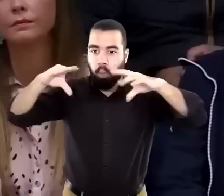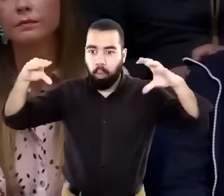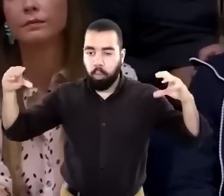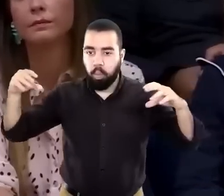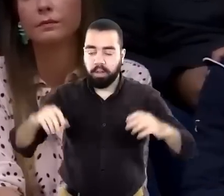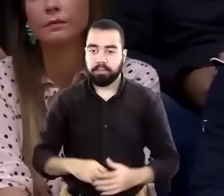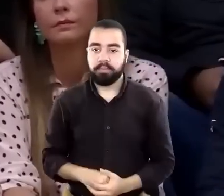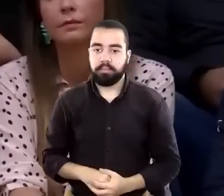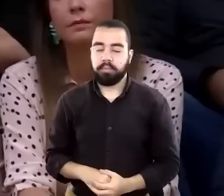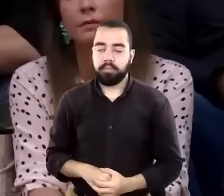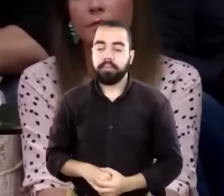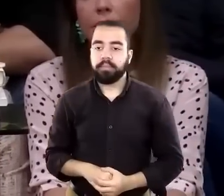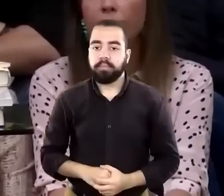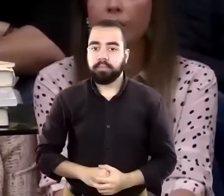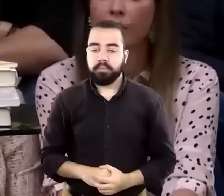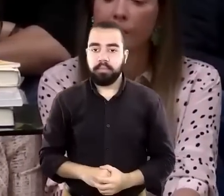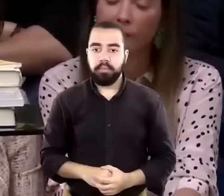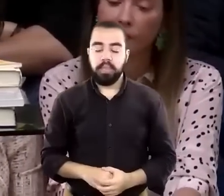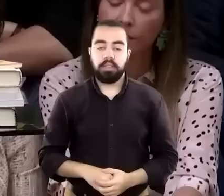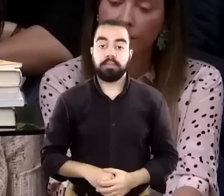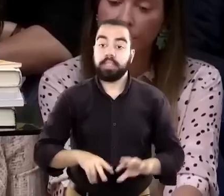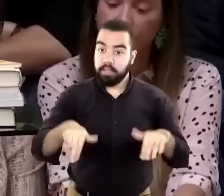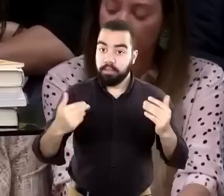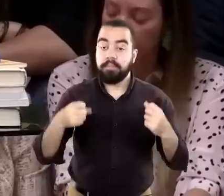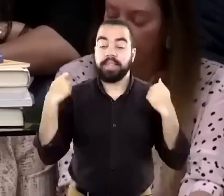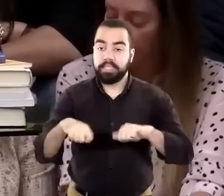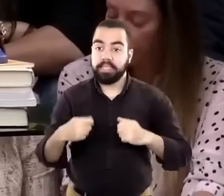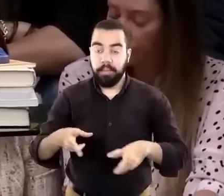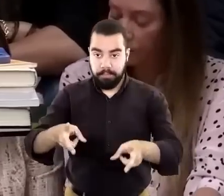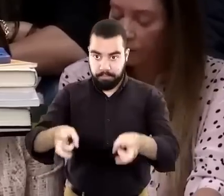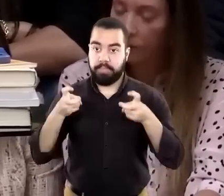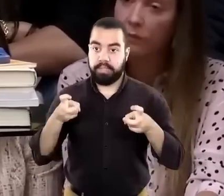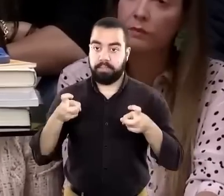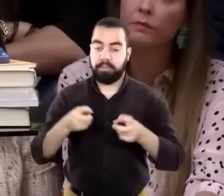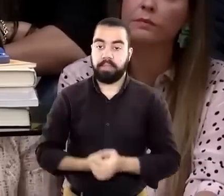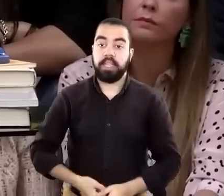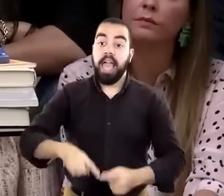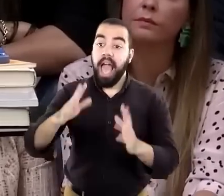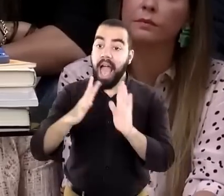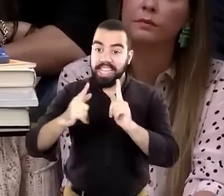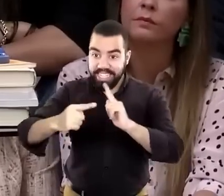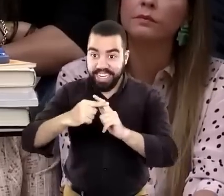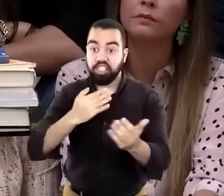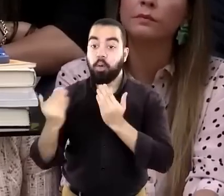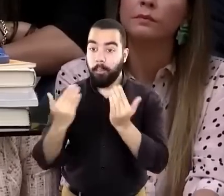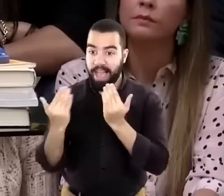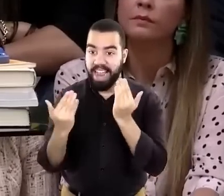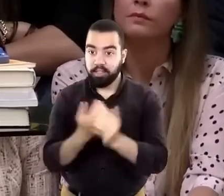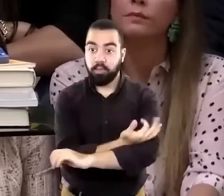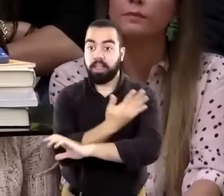ambiente. Então eu gostaria que nós olhássemos aqui essa figura. Primeiro, é que a igreja, como esse candelabro, ela